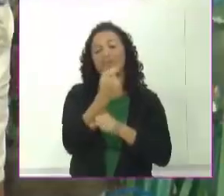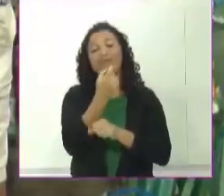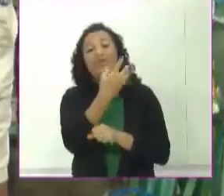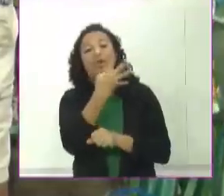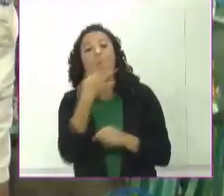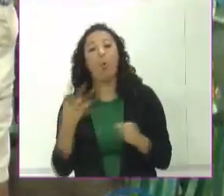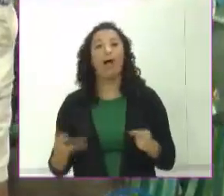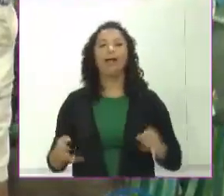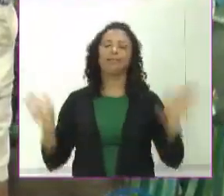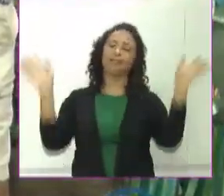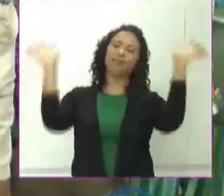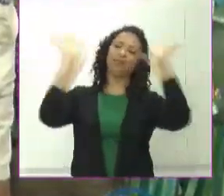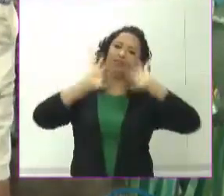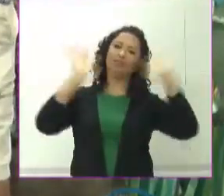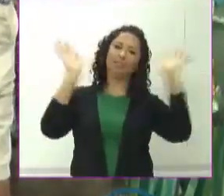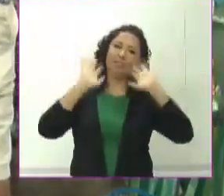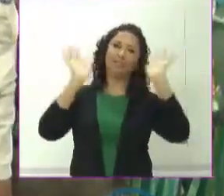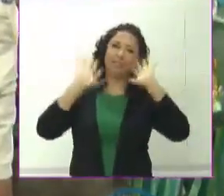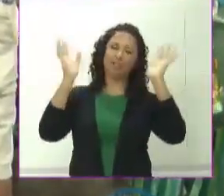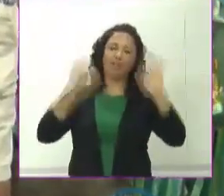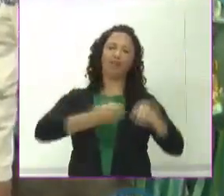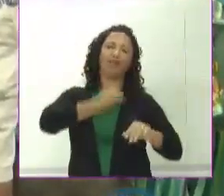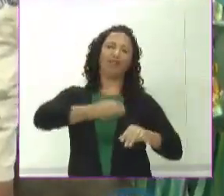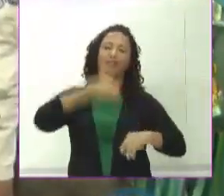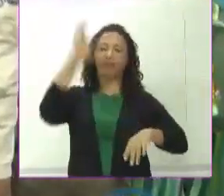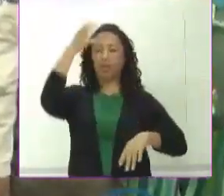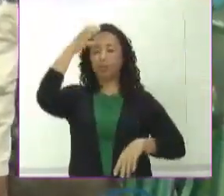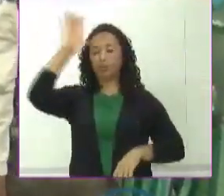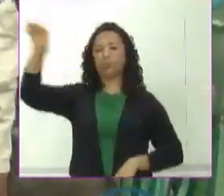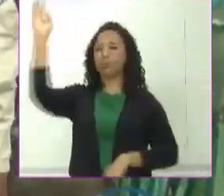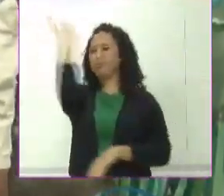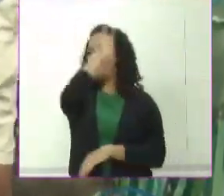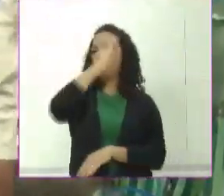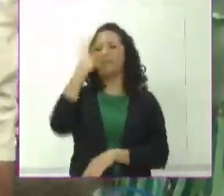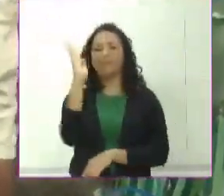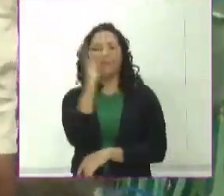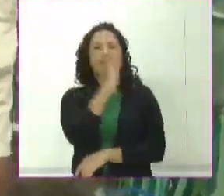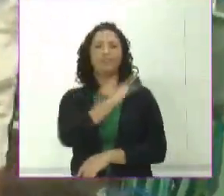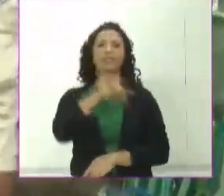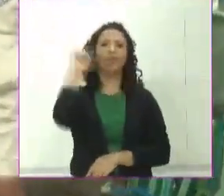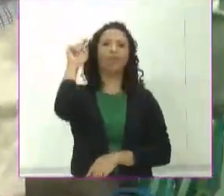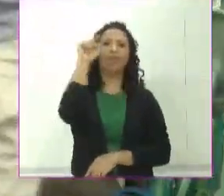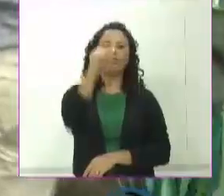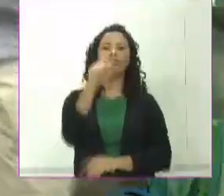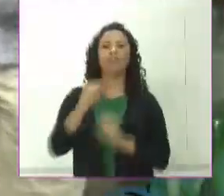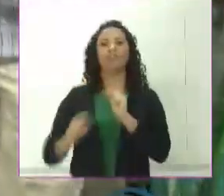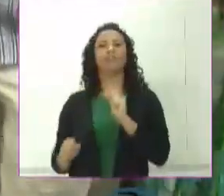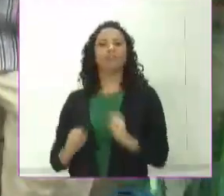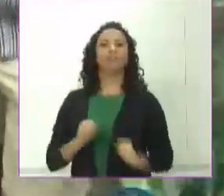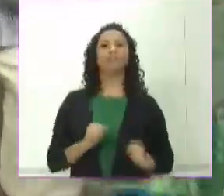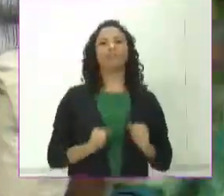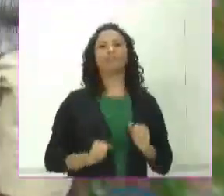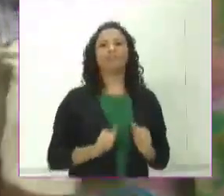urrou. Tchau, tchau pra vocês e viva a cultura do Brasil! É com você, querido, vamos lá!